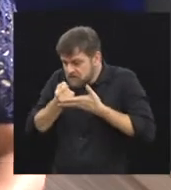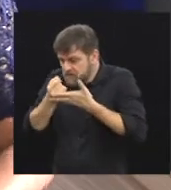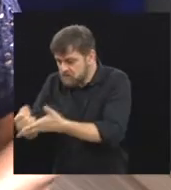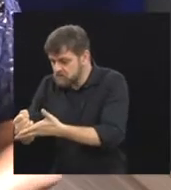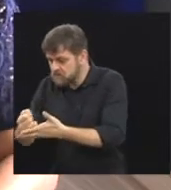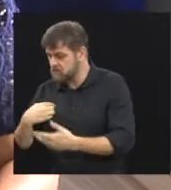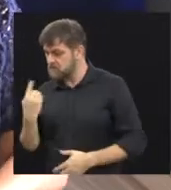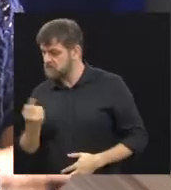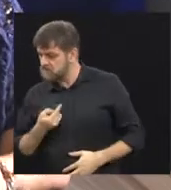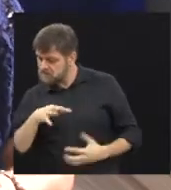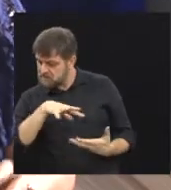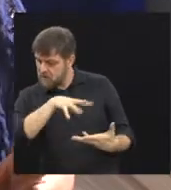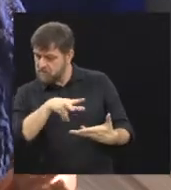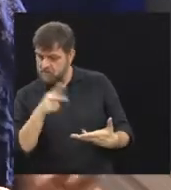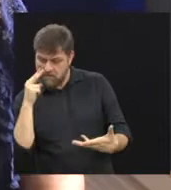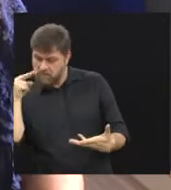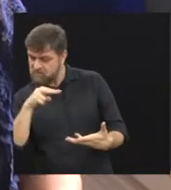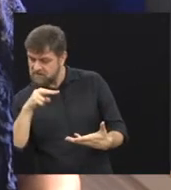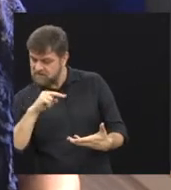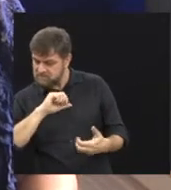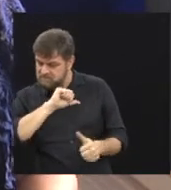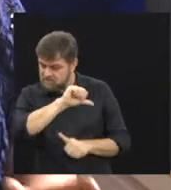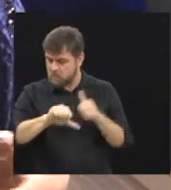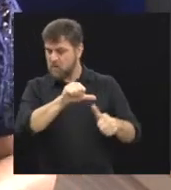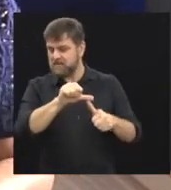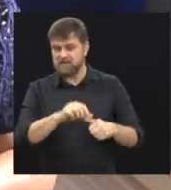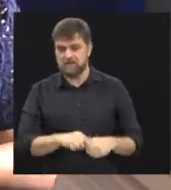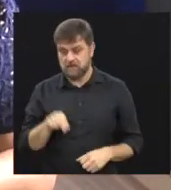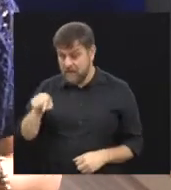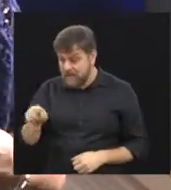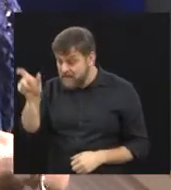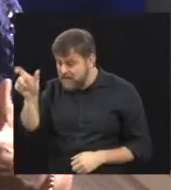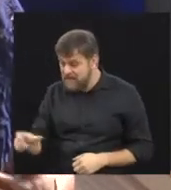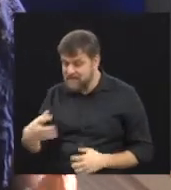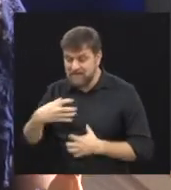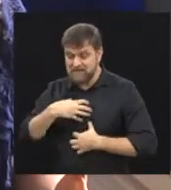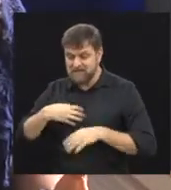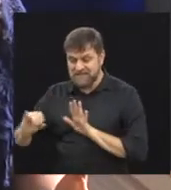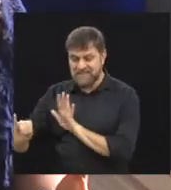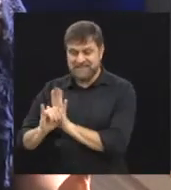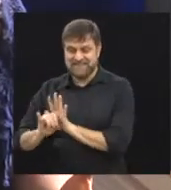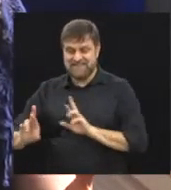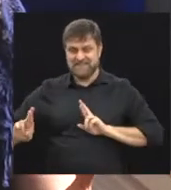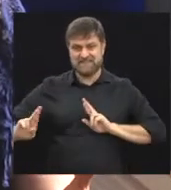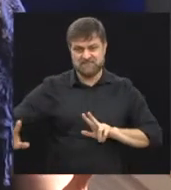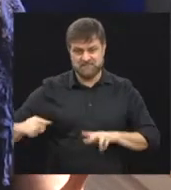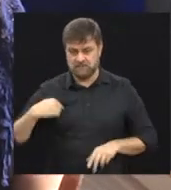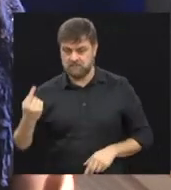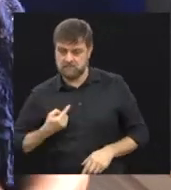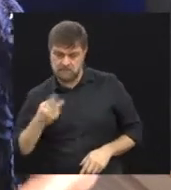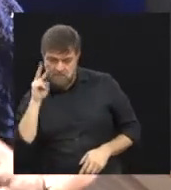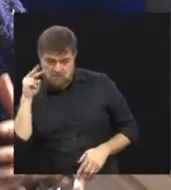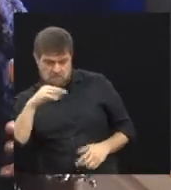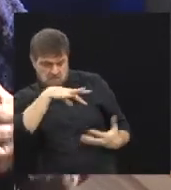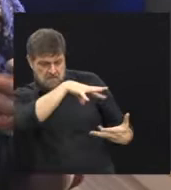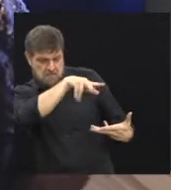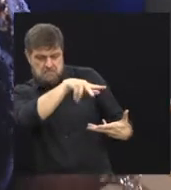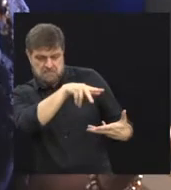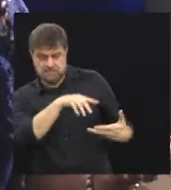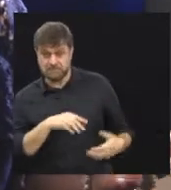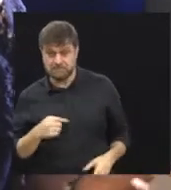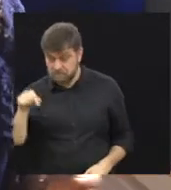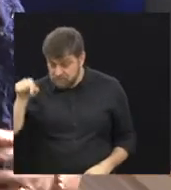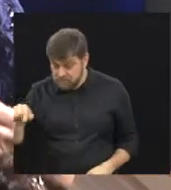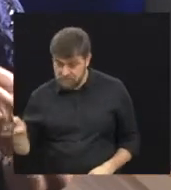ajudar a ver o mundo de forma diferente, assim como ele vê de um modo diferente, não vê como os olhos